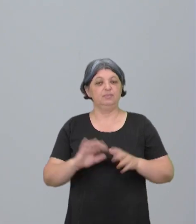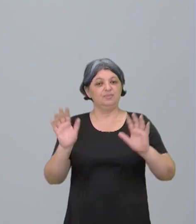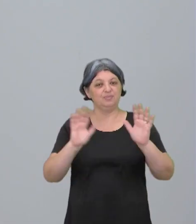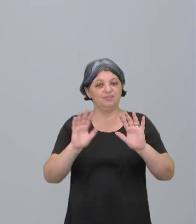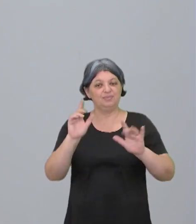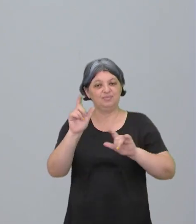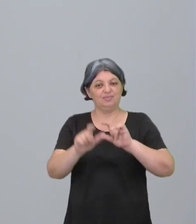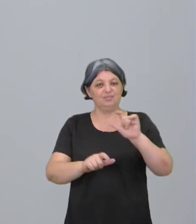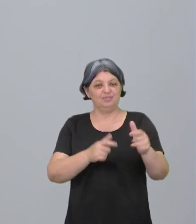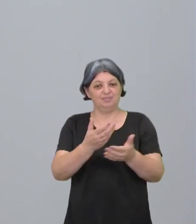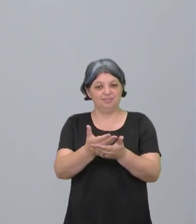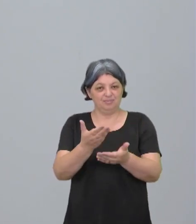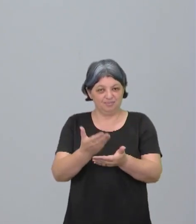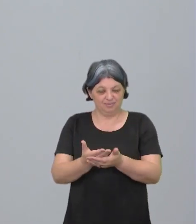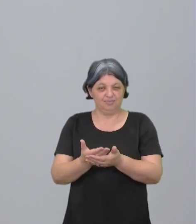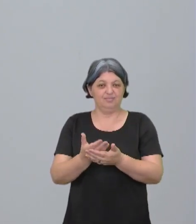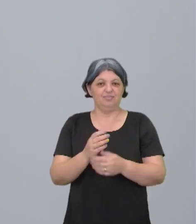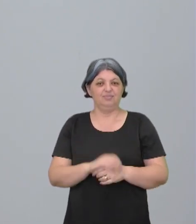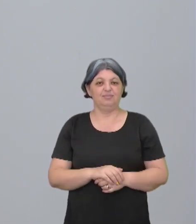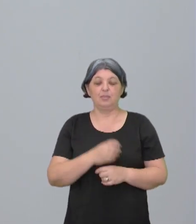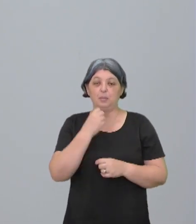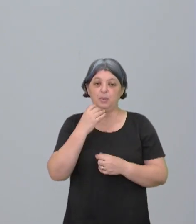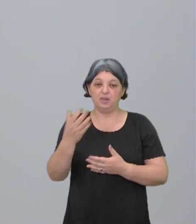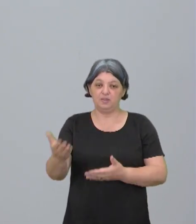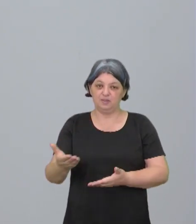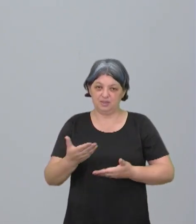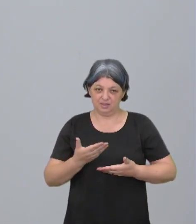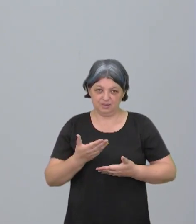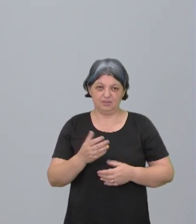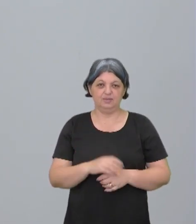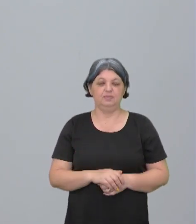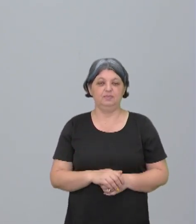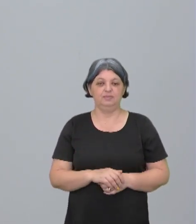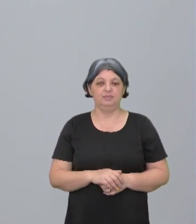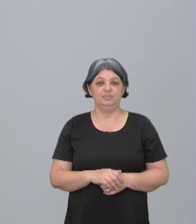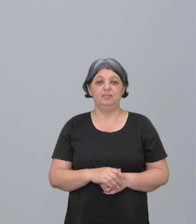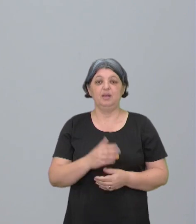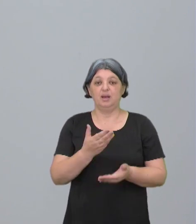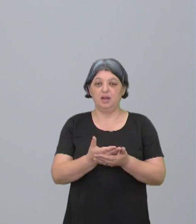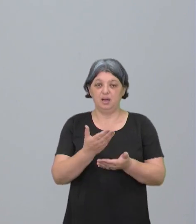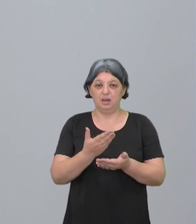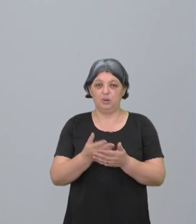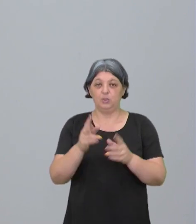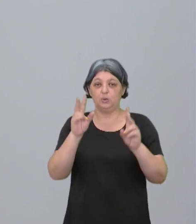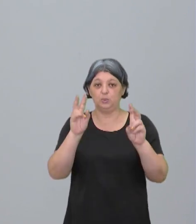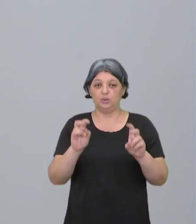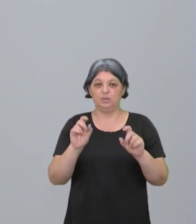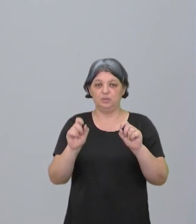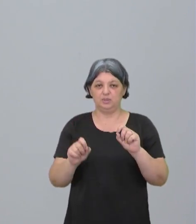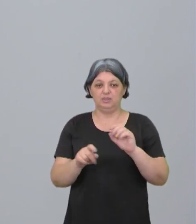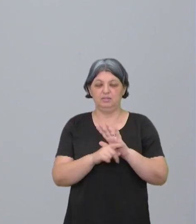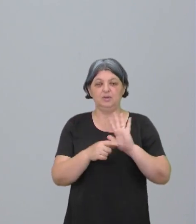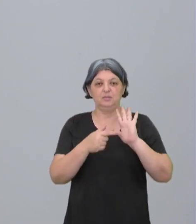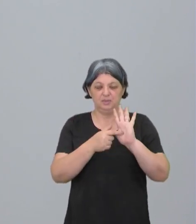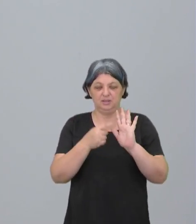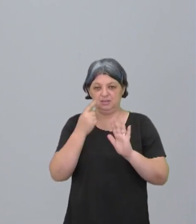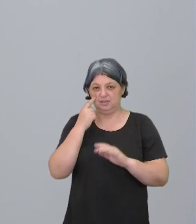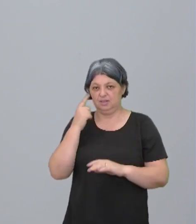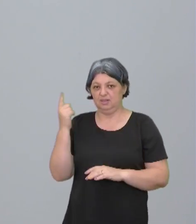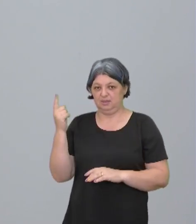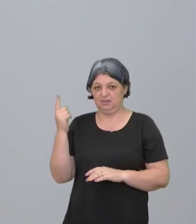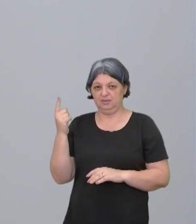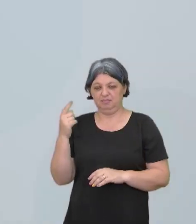Olá, alunos! Olá, estudantes! Sejam todos muito bem-vindos a mais uma aula do nosso componente. Vai aparecer aí na tela para